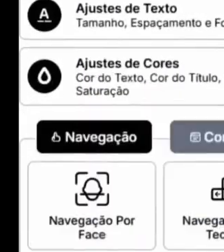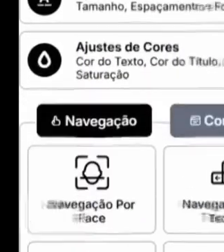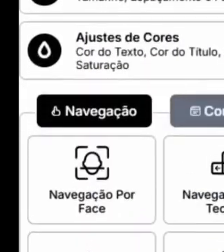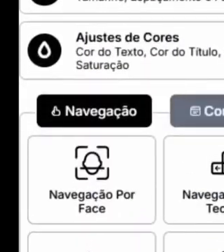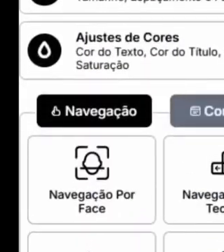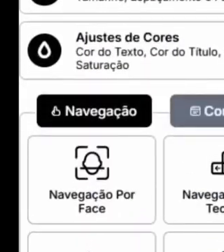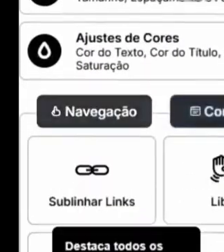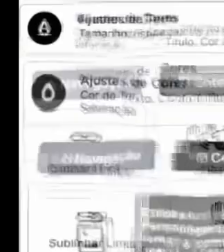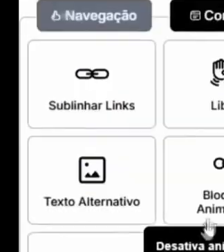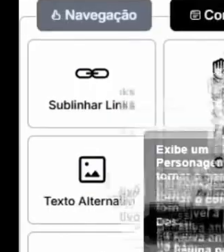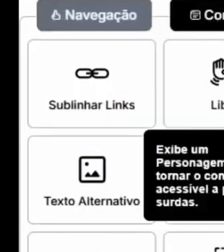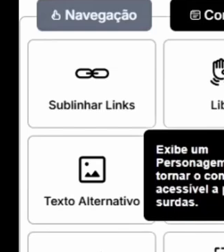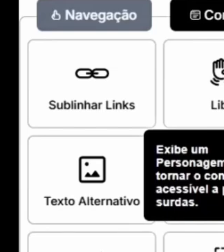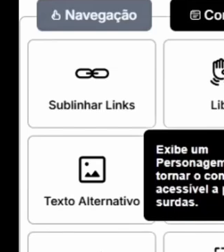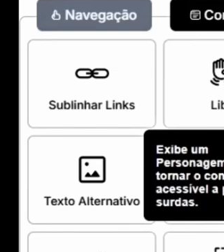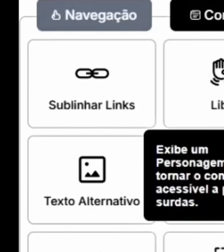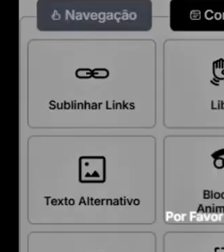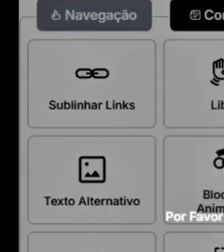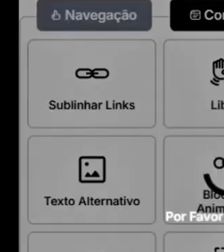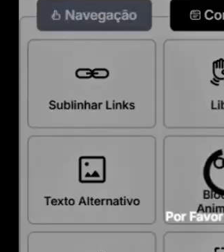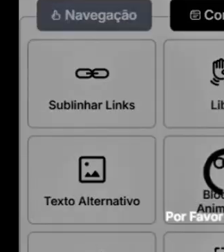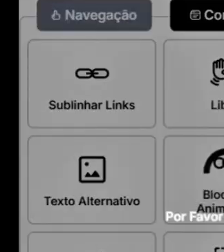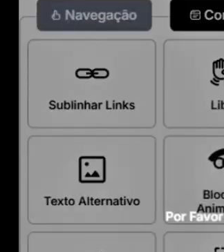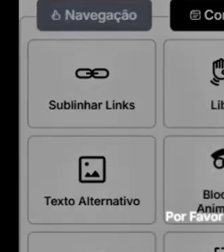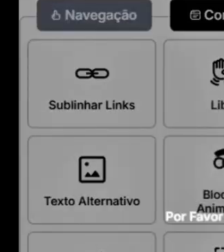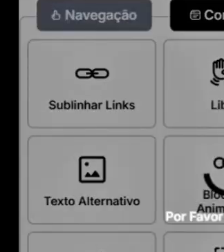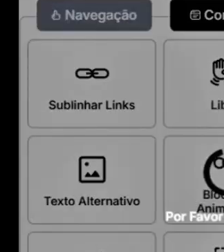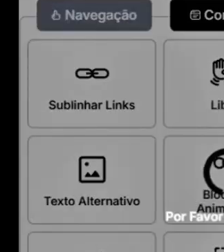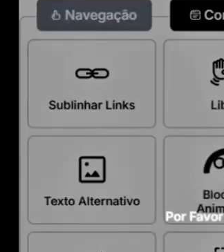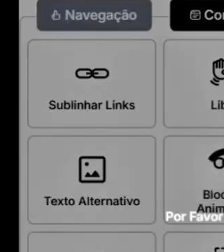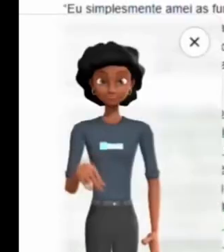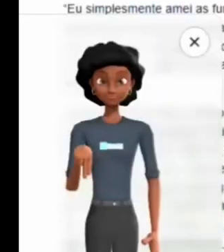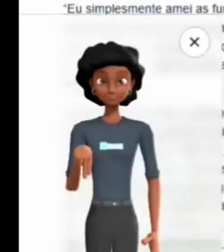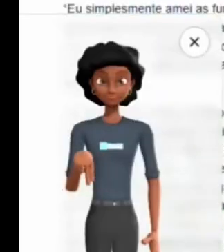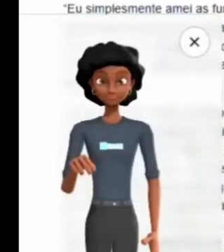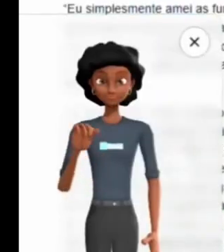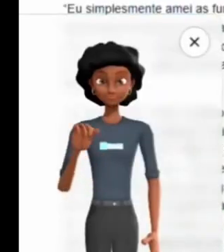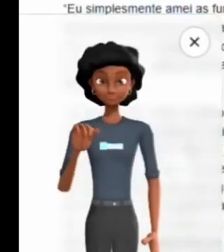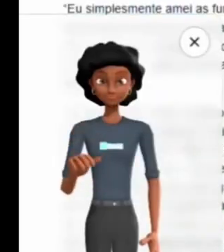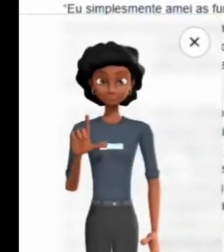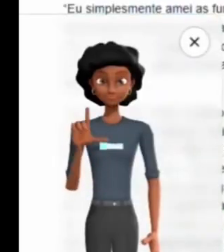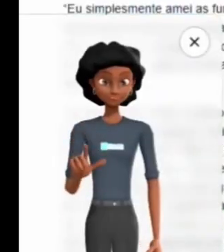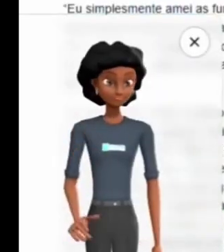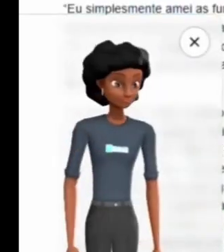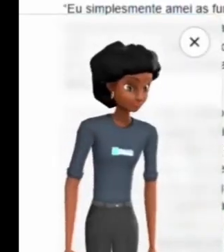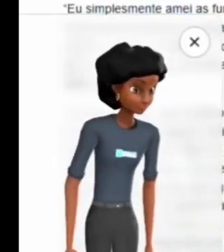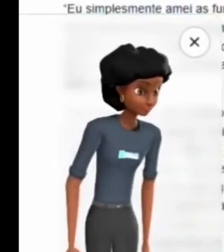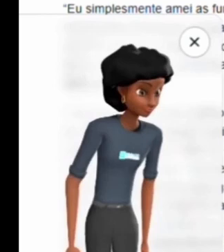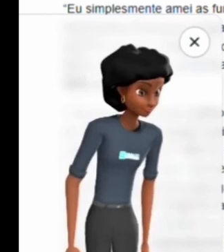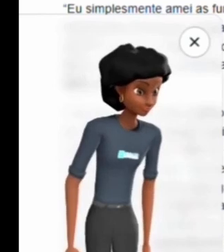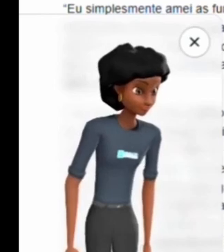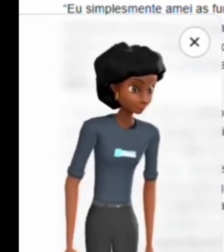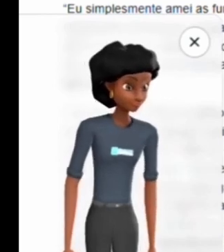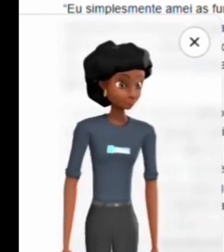contextualização. A evolução foi implementada em parceria com a Perto Digital, referência em acessibilidade